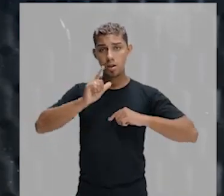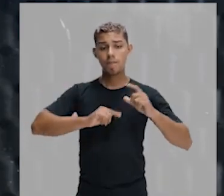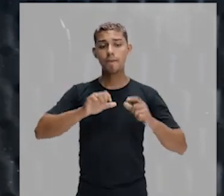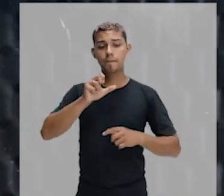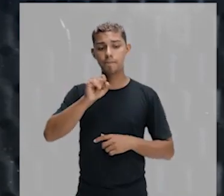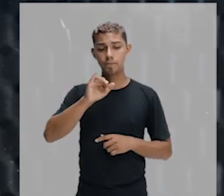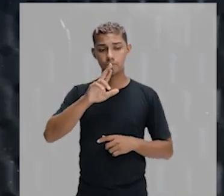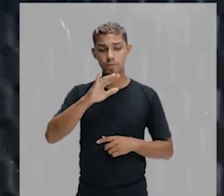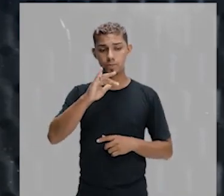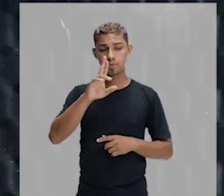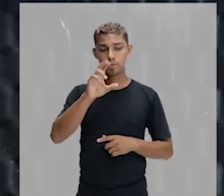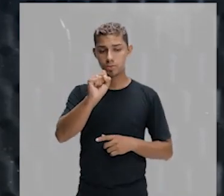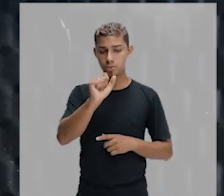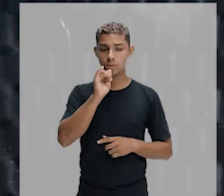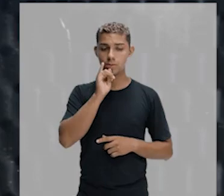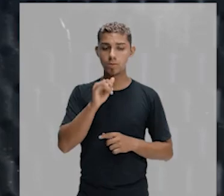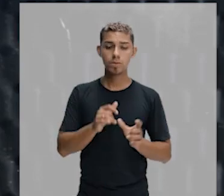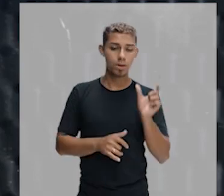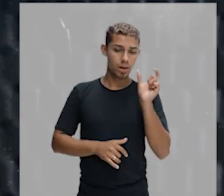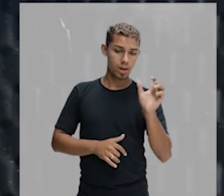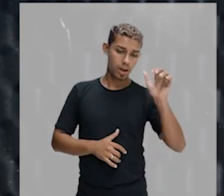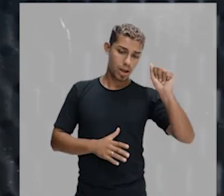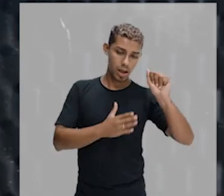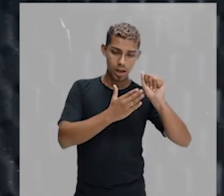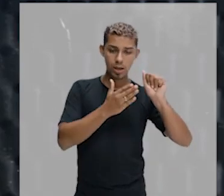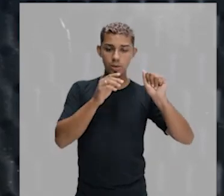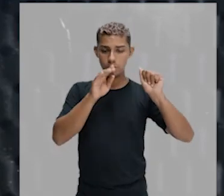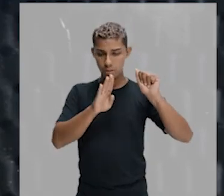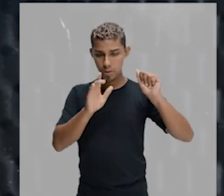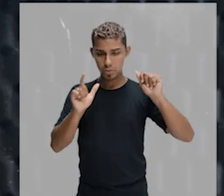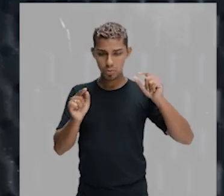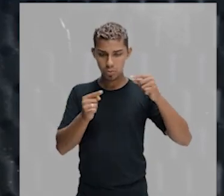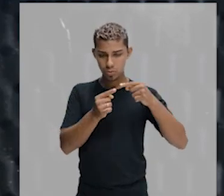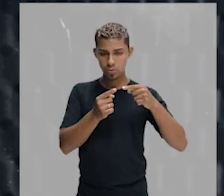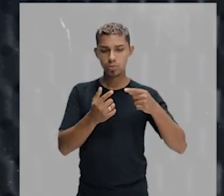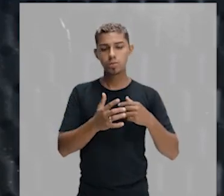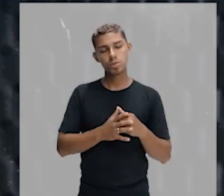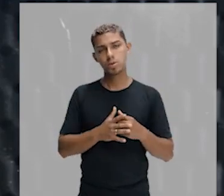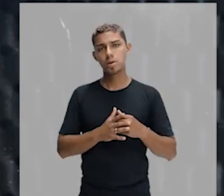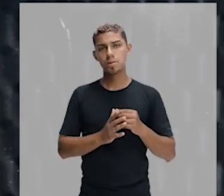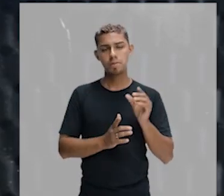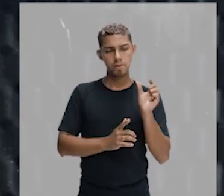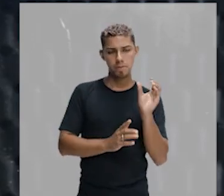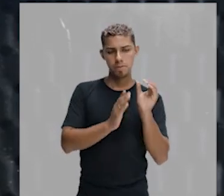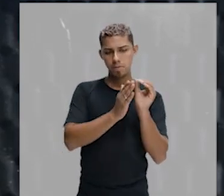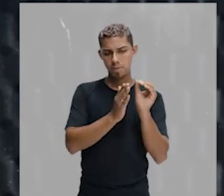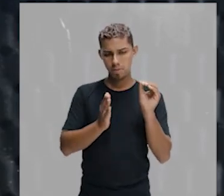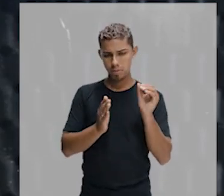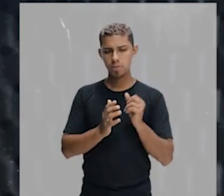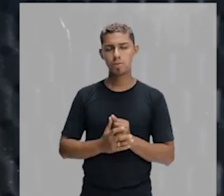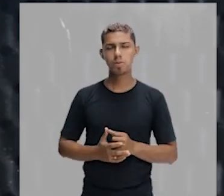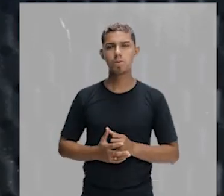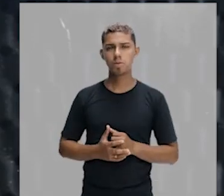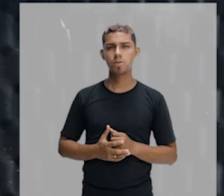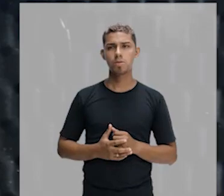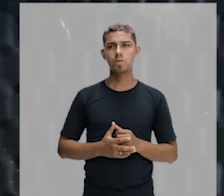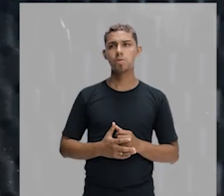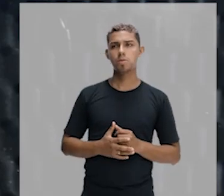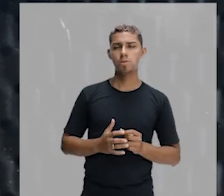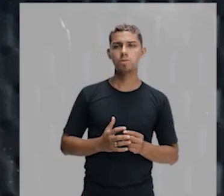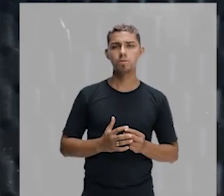uma divisão, a estrela Sirius A e a estrela Sirius B, que é uma menor, certo? Que está ali relativamente próxima, a gente olhando aqui do céu, da Terra,